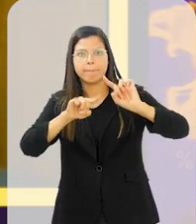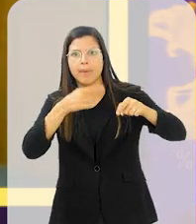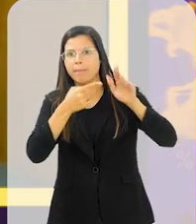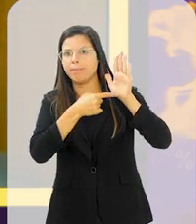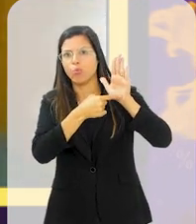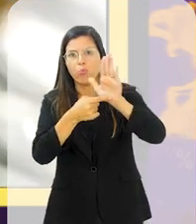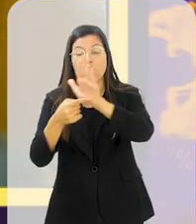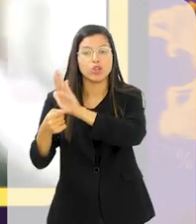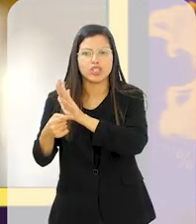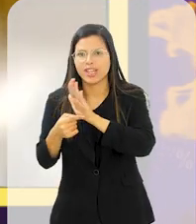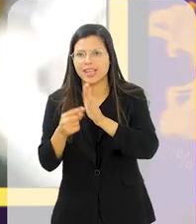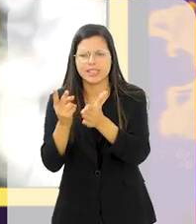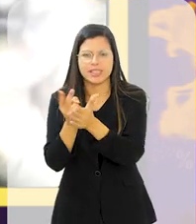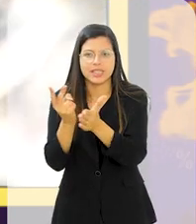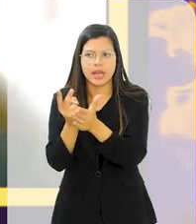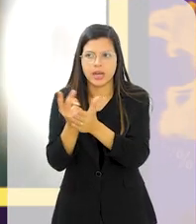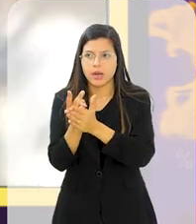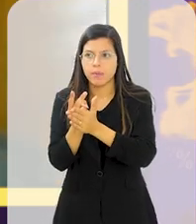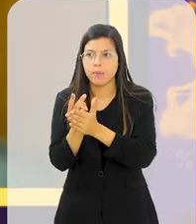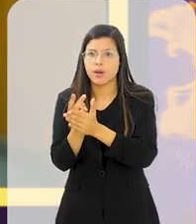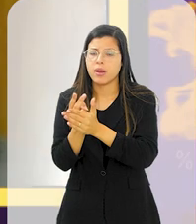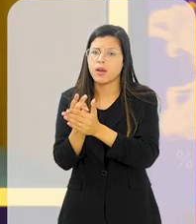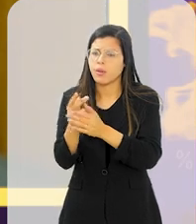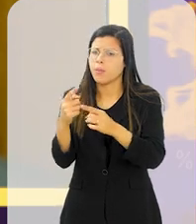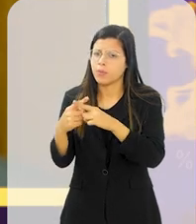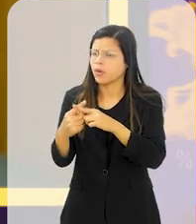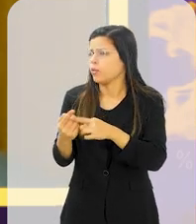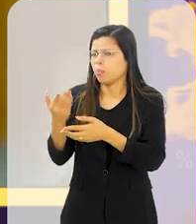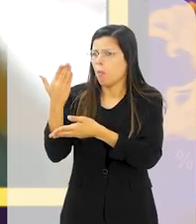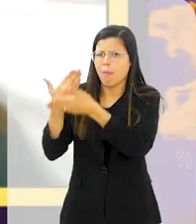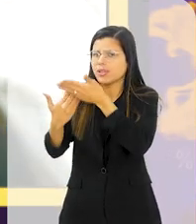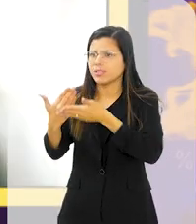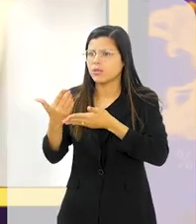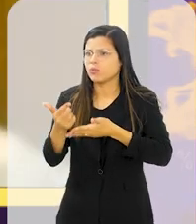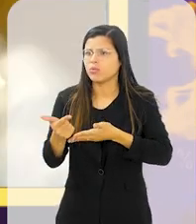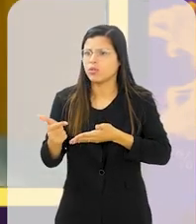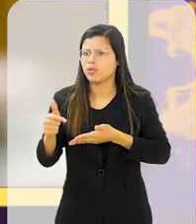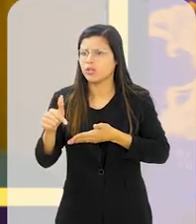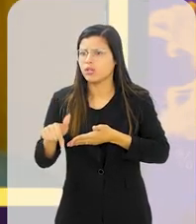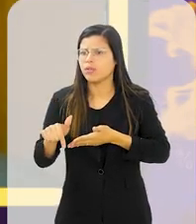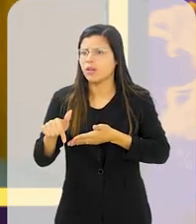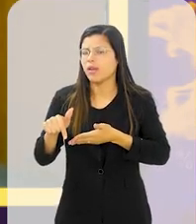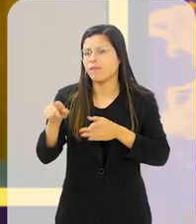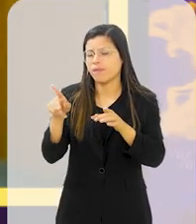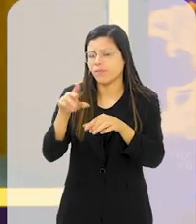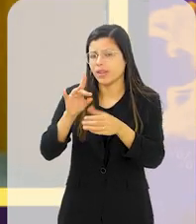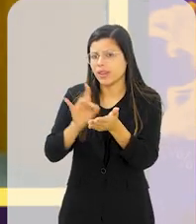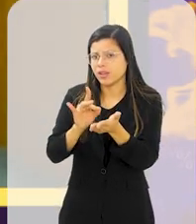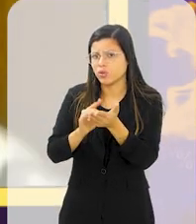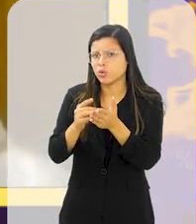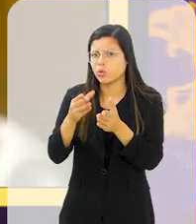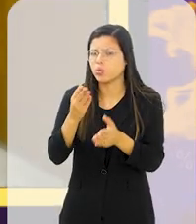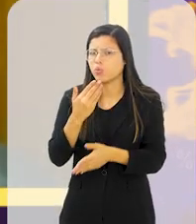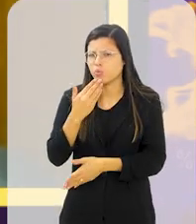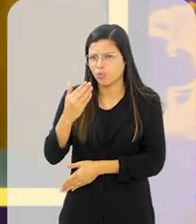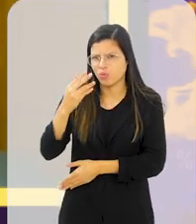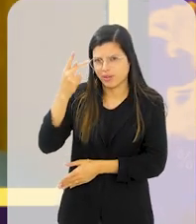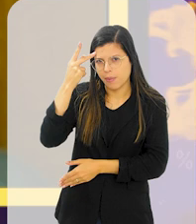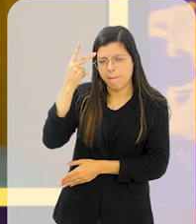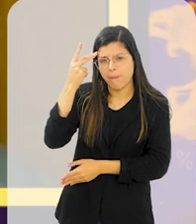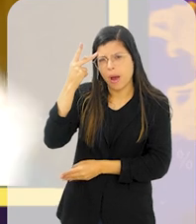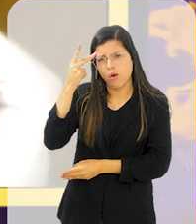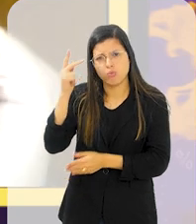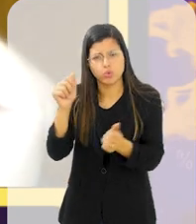todo. Até porque o Flamengo, campeão com o Dorival, não dava. O São Paulo, campeão com o Dorival, não dava. Não dá para você